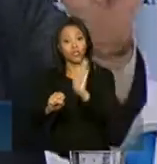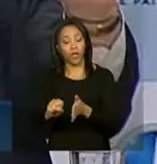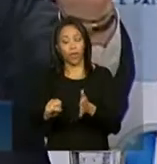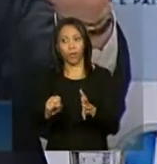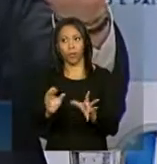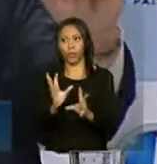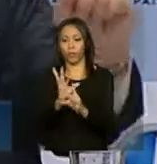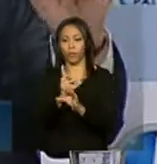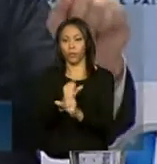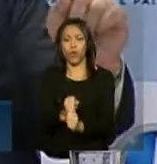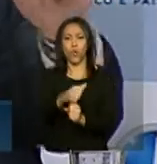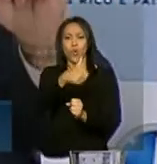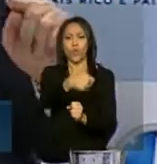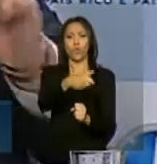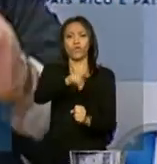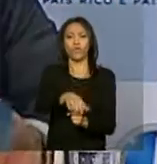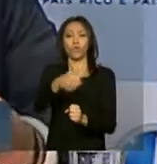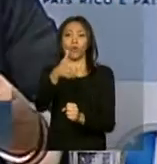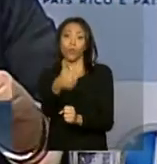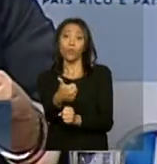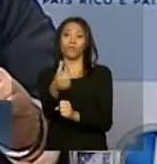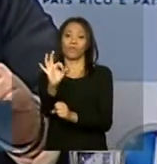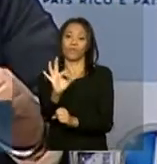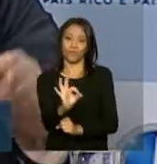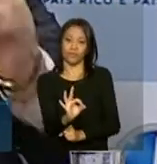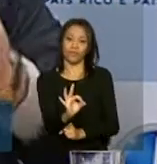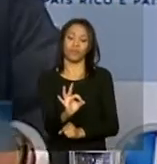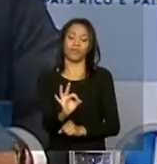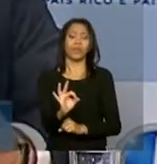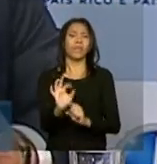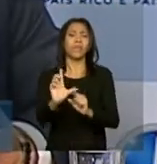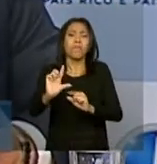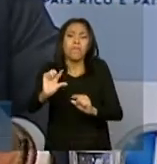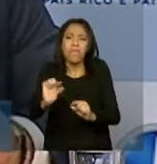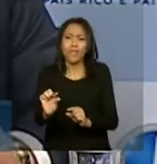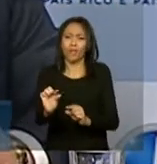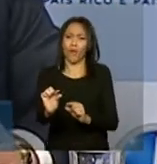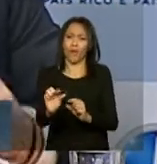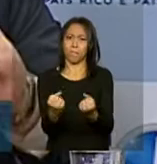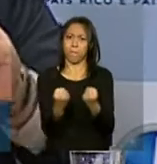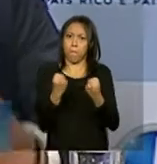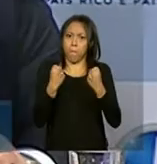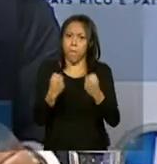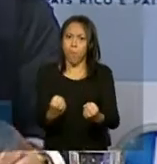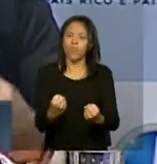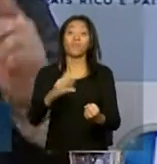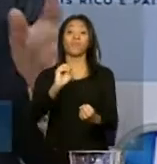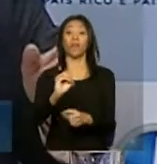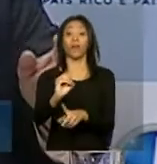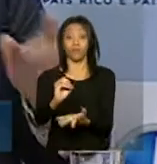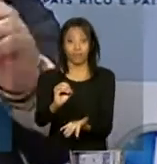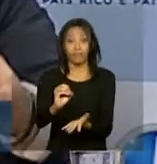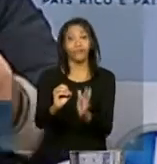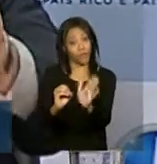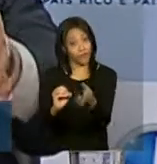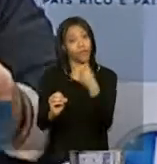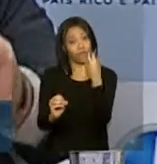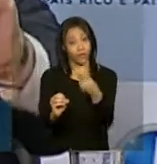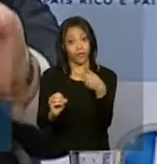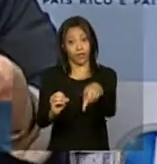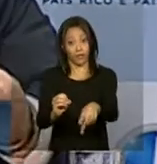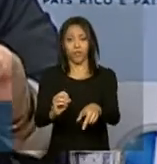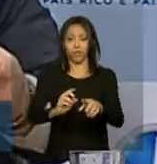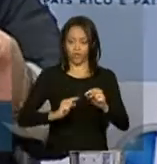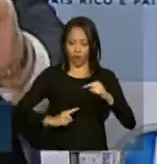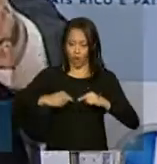histórica foi de 1,1%. E o menor foi zero, como eu disse. Quer dizer, nós já tivemos